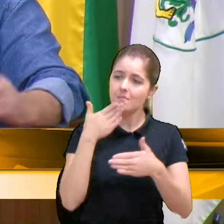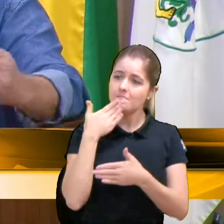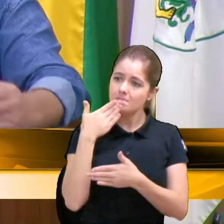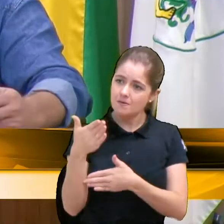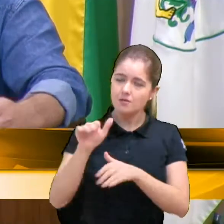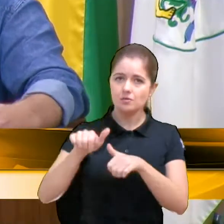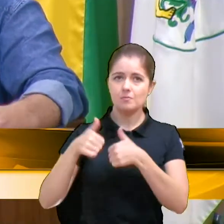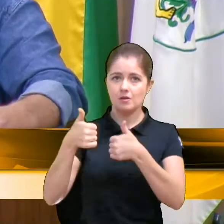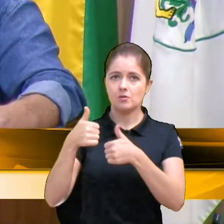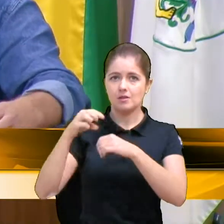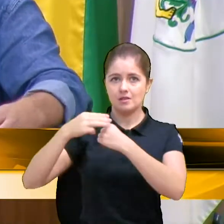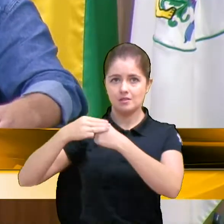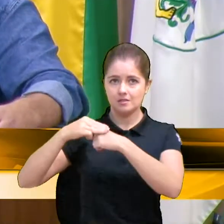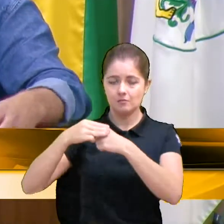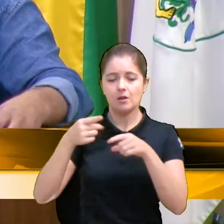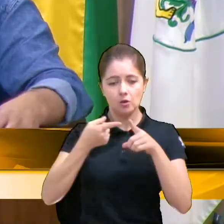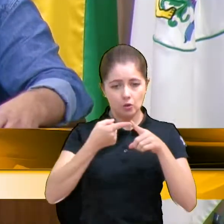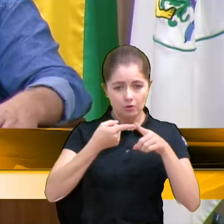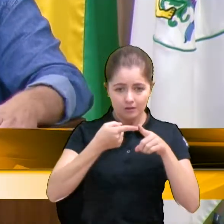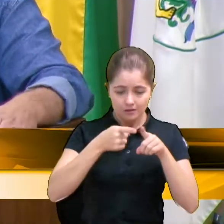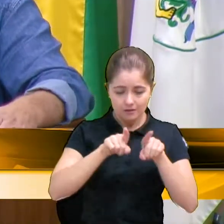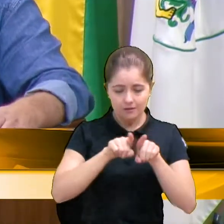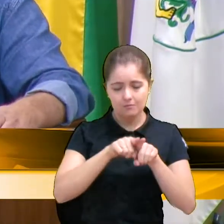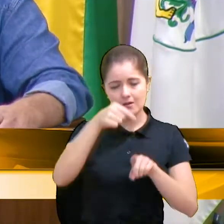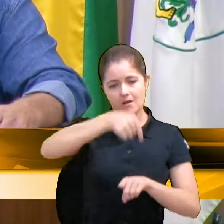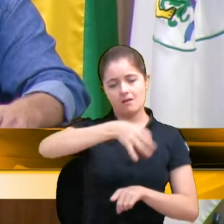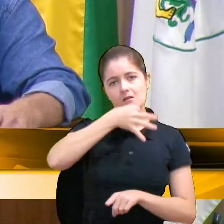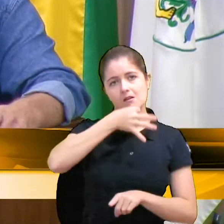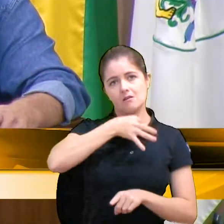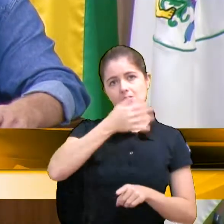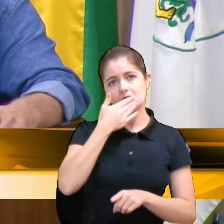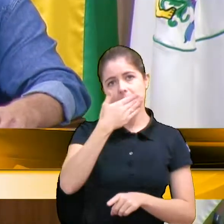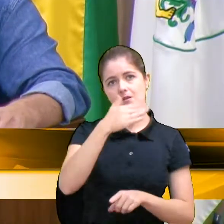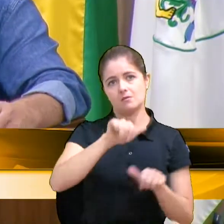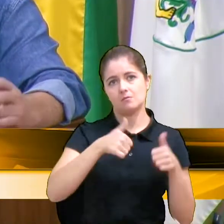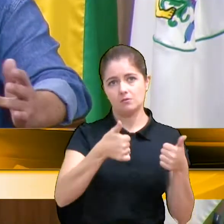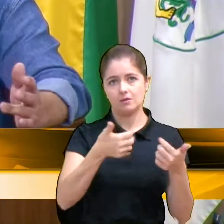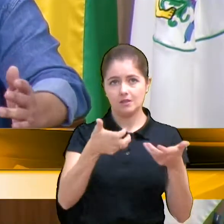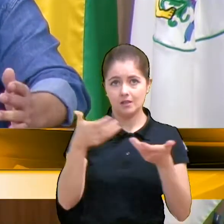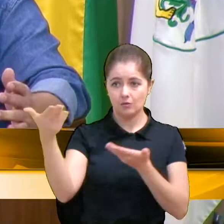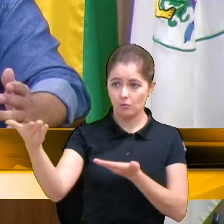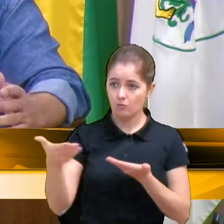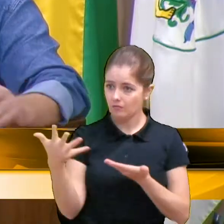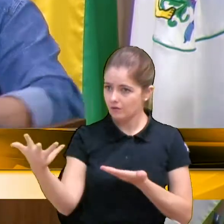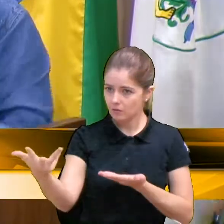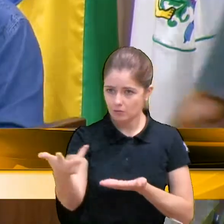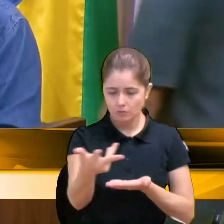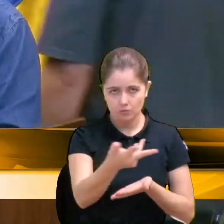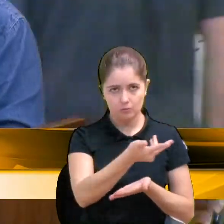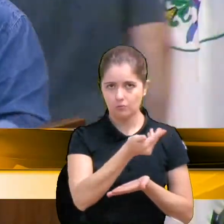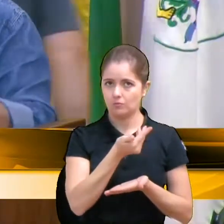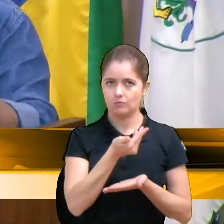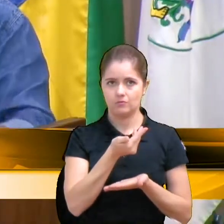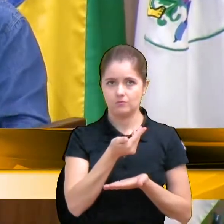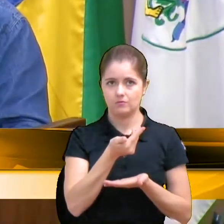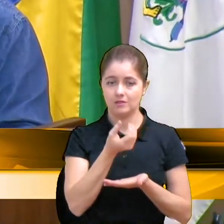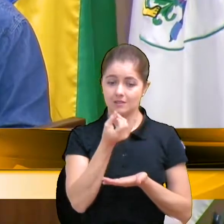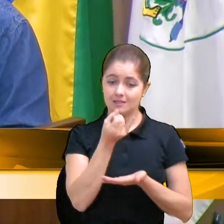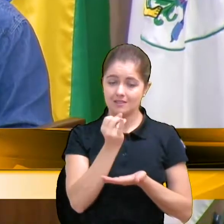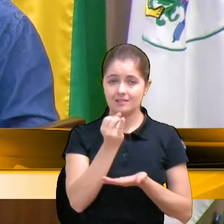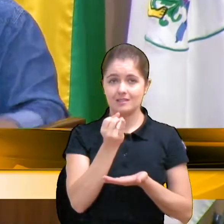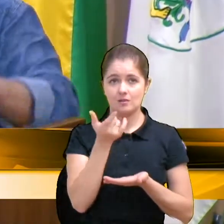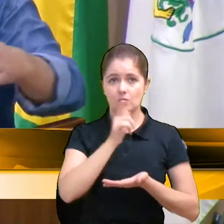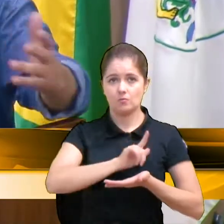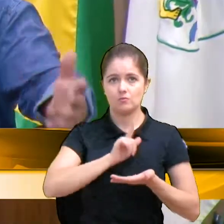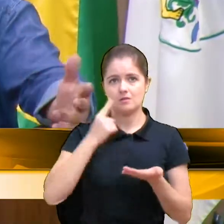Marcos, que nós solicitemos melhoria aqui em Caxias. Quero convidar todos vocês, quando tiver essa agenda